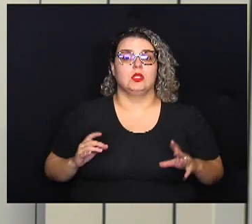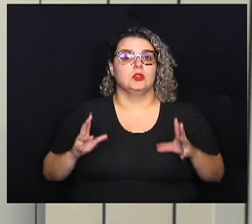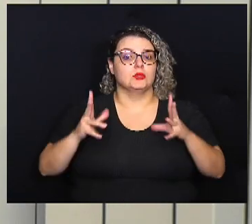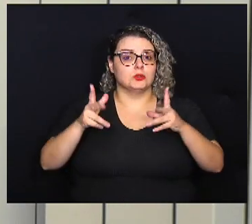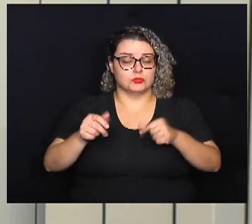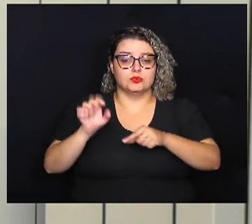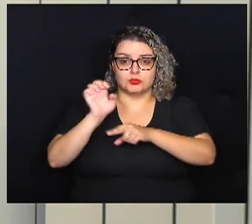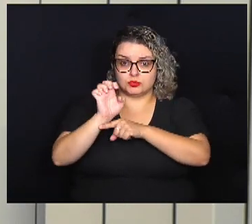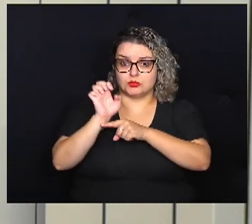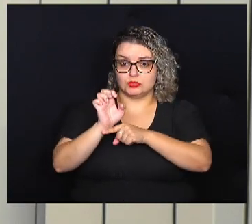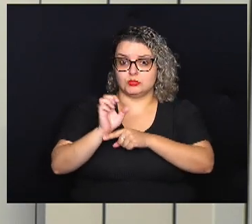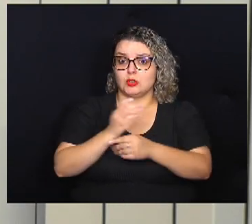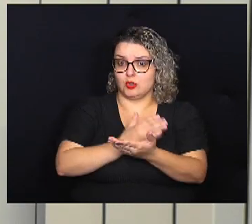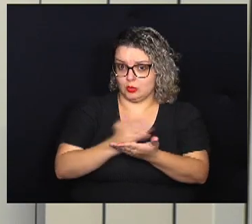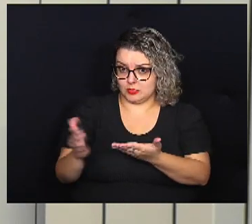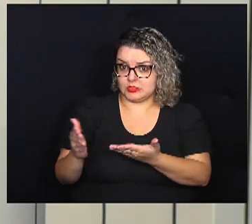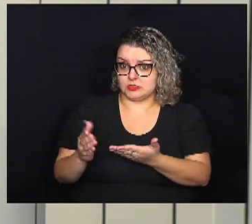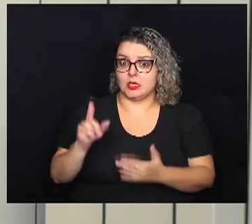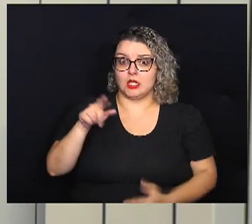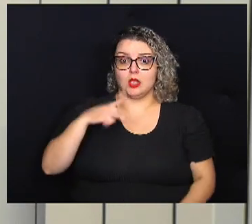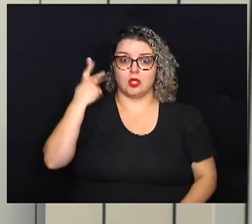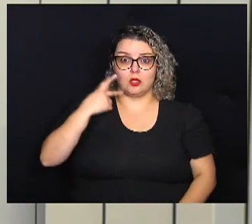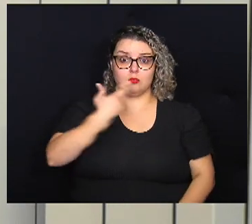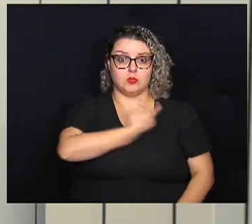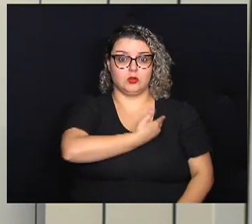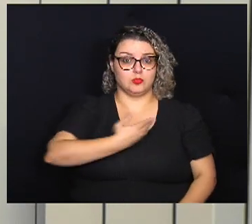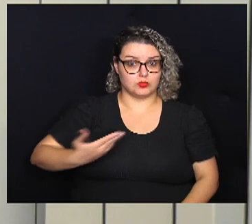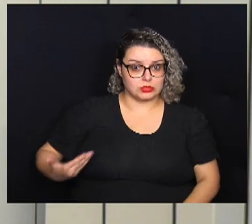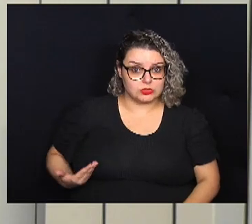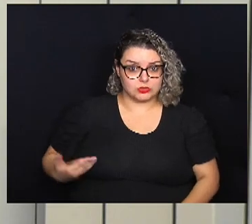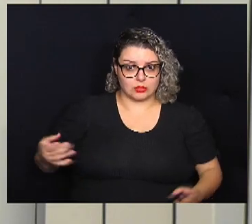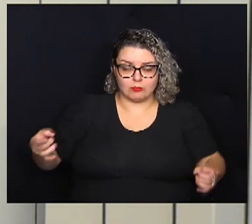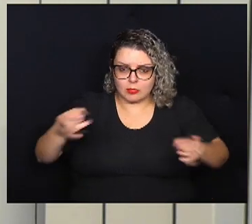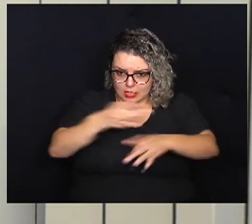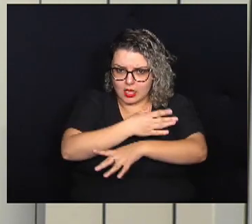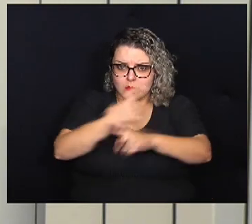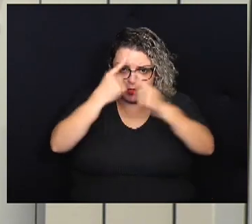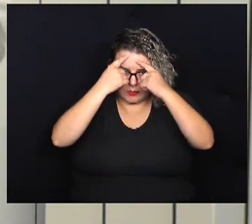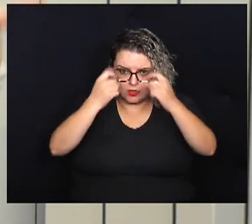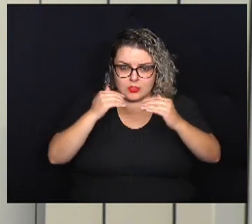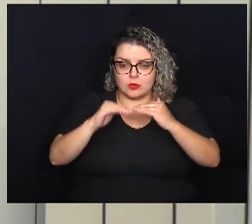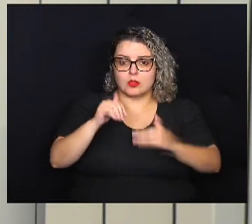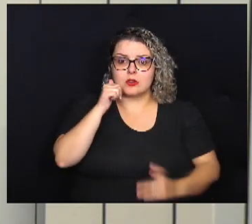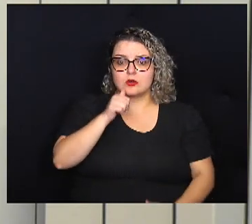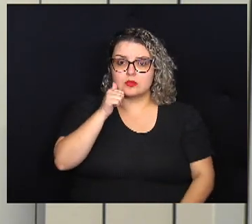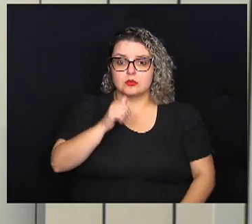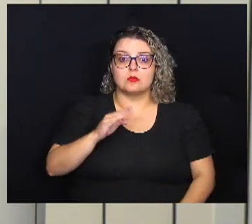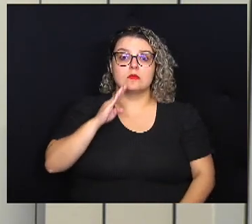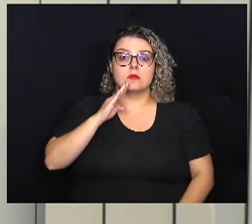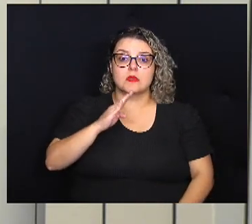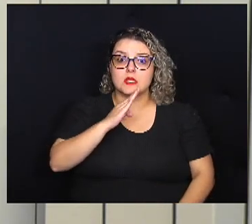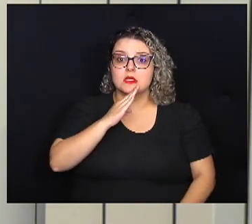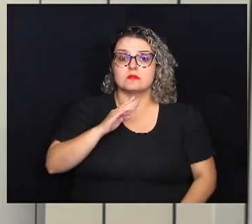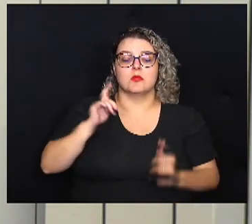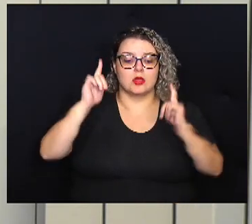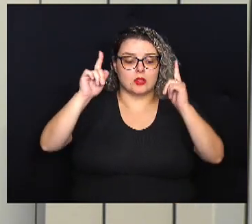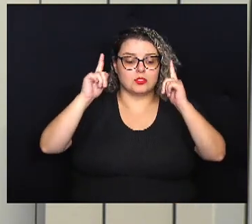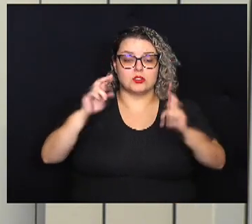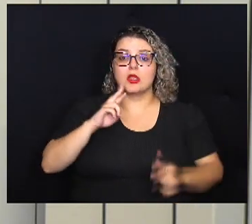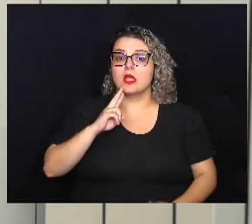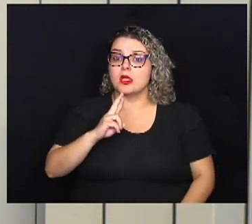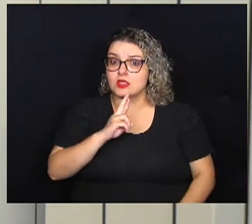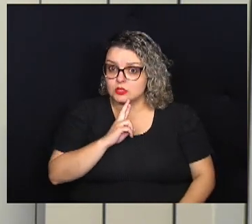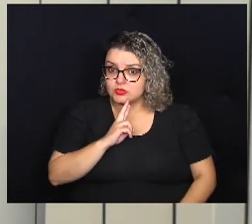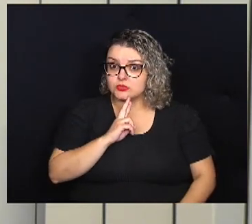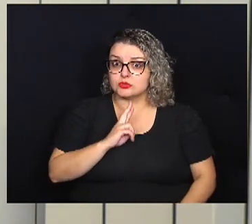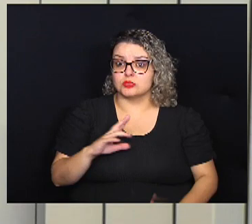estado que entrou em vigor. É a política pública para combater a violência contra a mulher em bares, baladas, restaurantes,